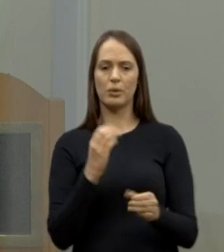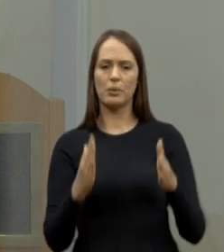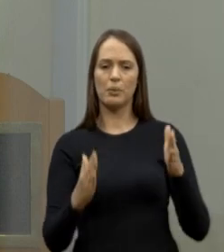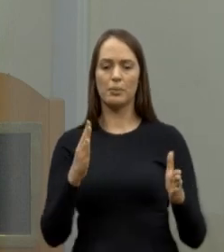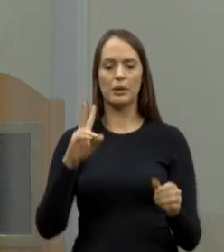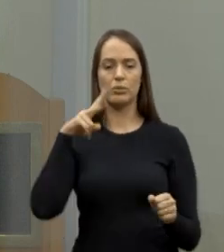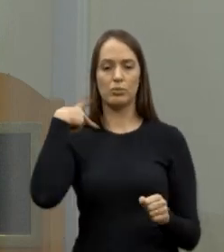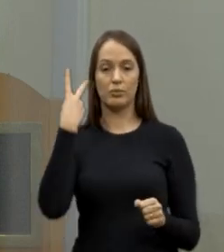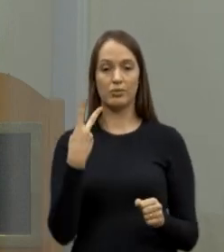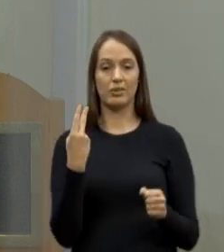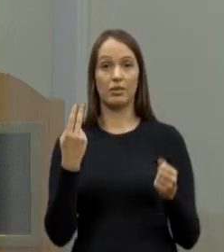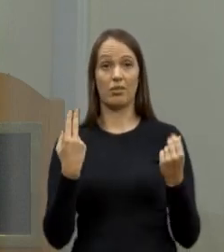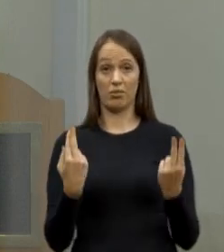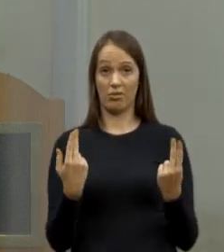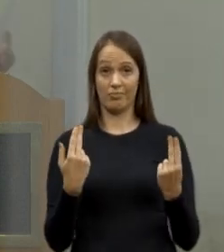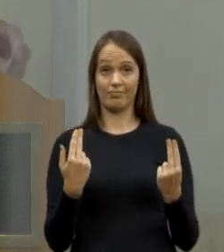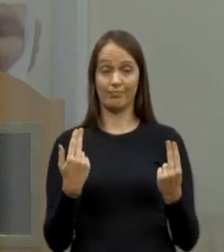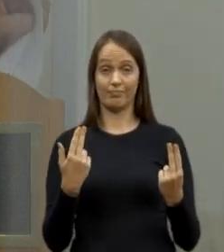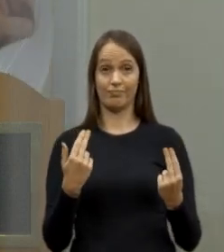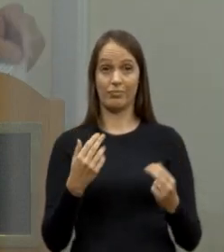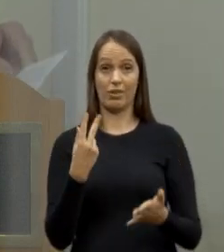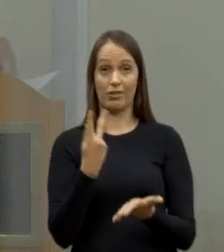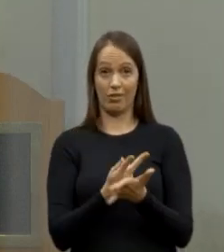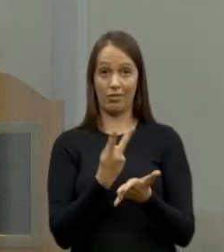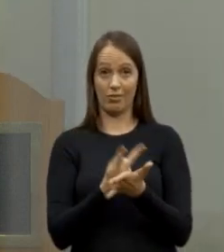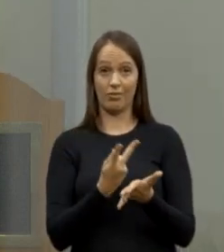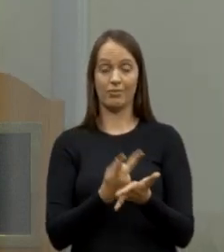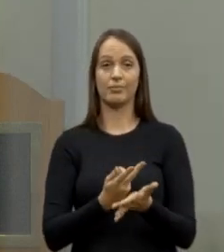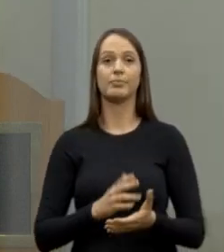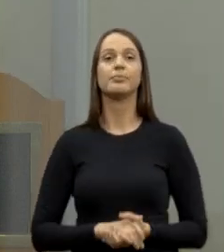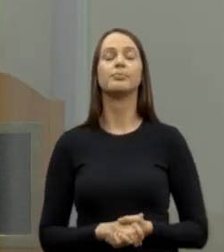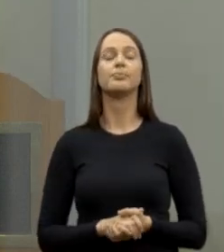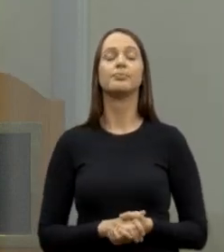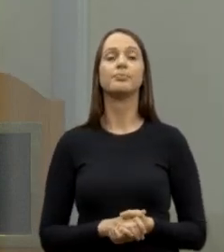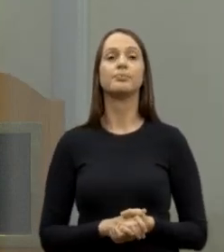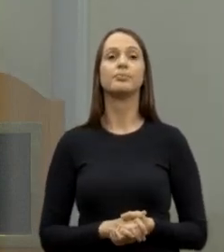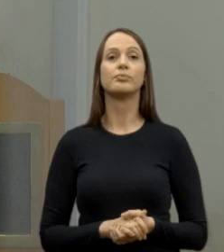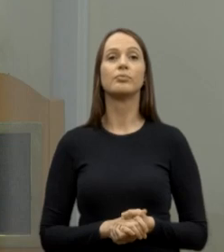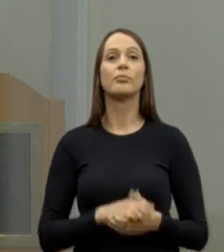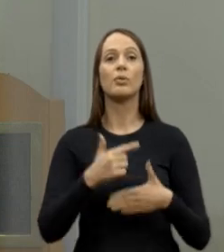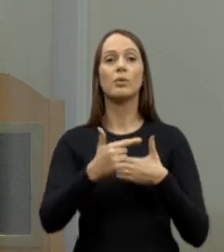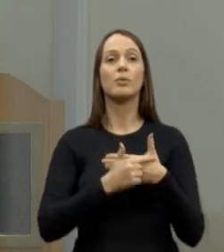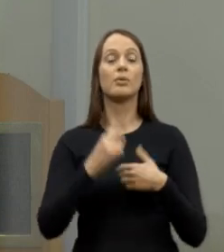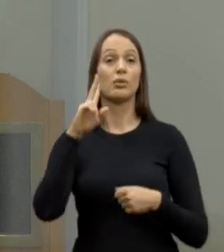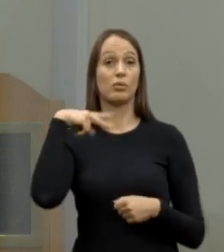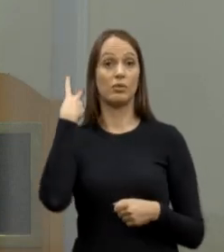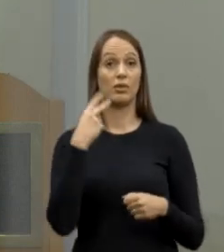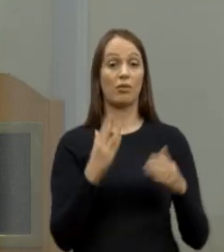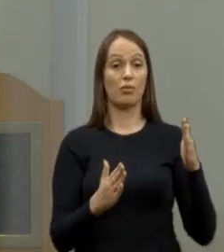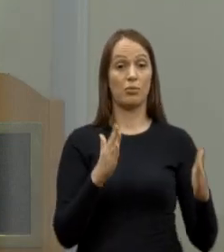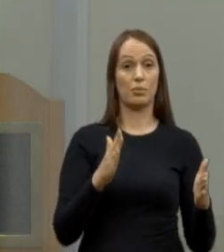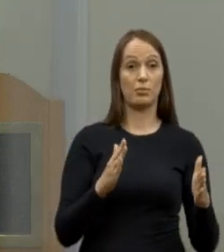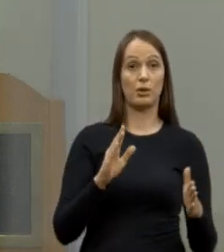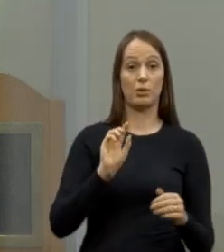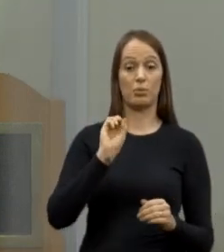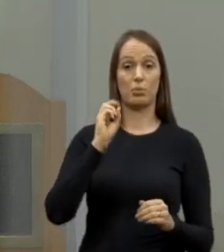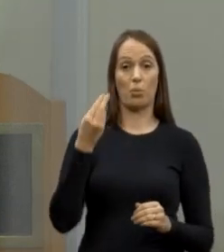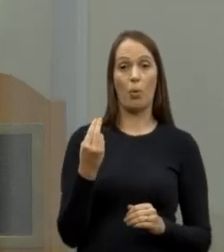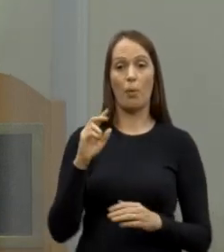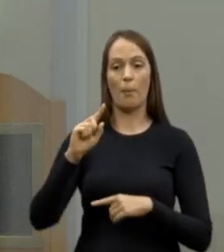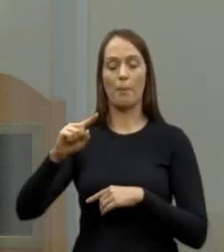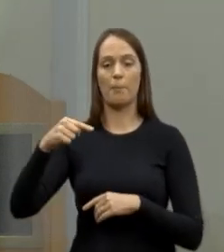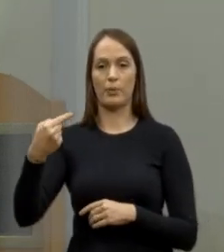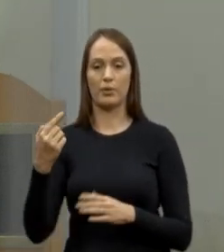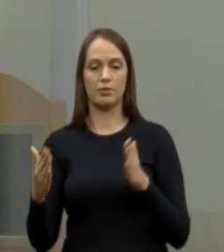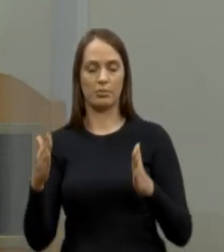fatos é, no mínimo, frágil. O dever de qualquer vereador, seja da legislatura atual ou da próxima, é representar os